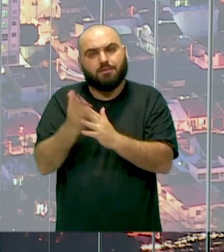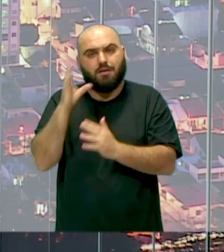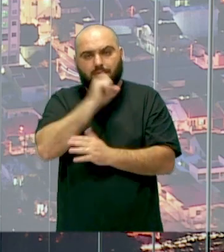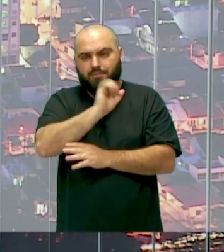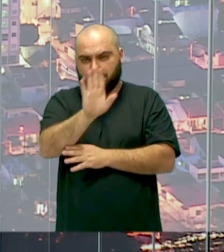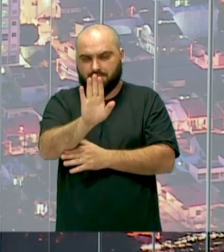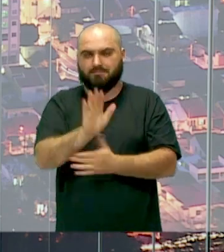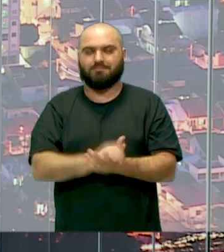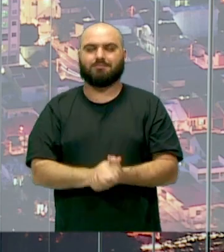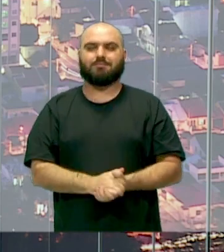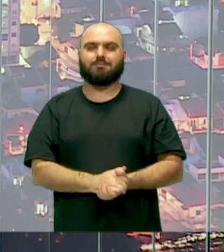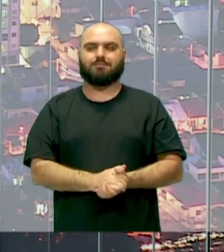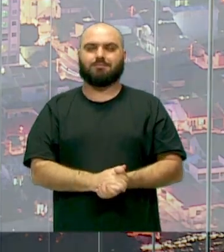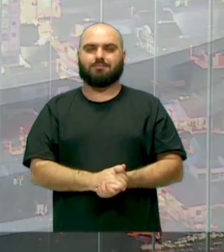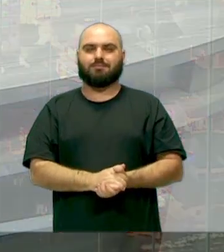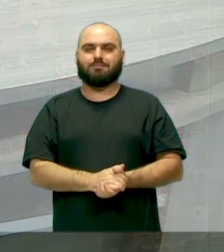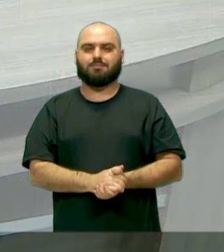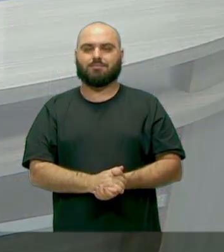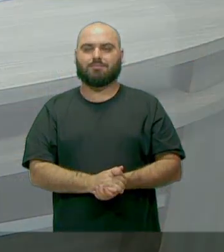volta.